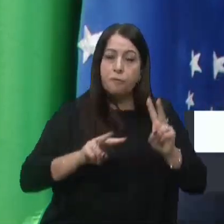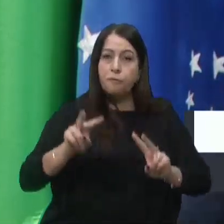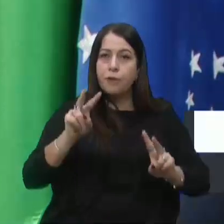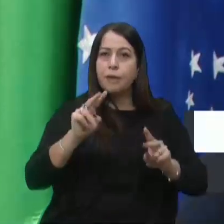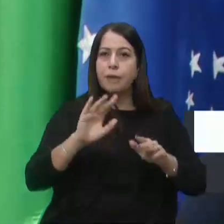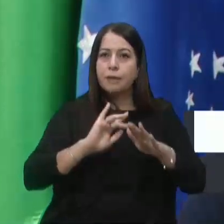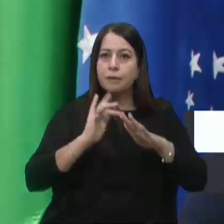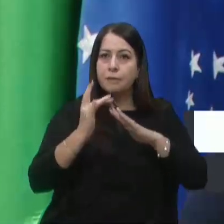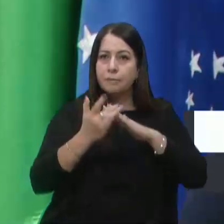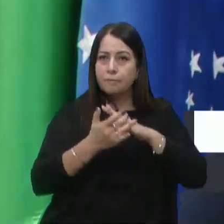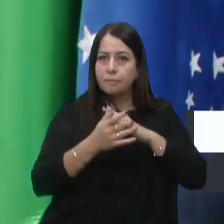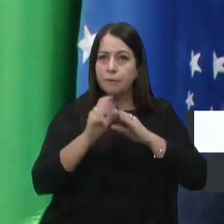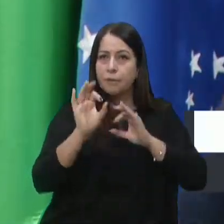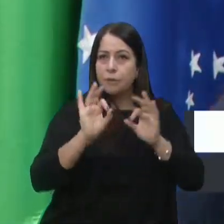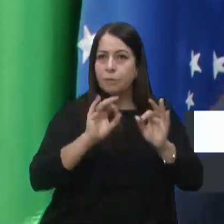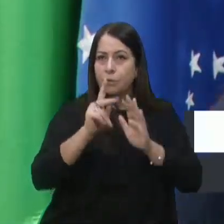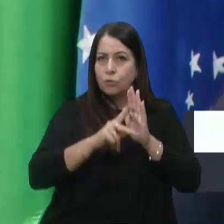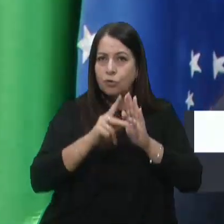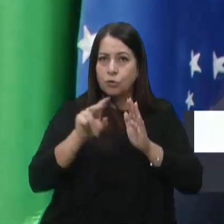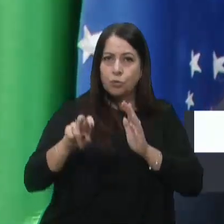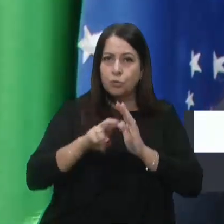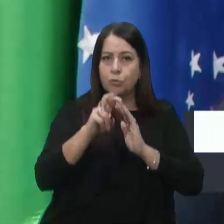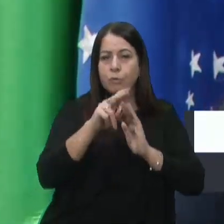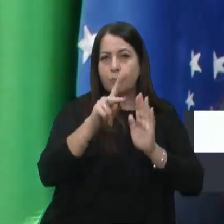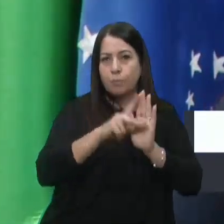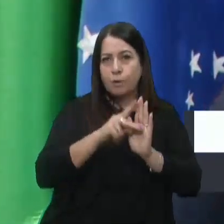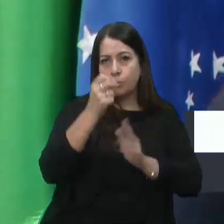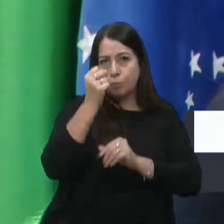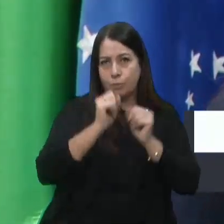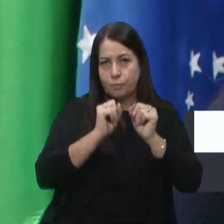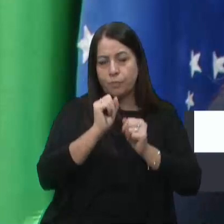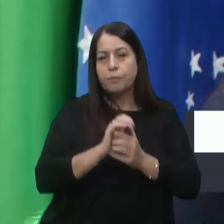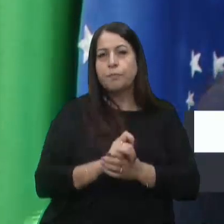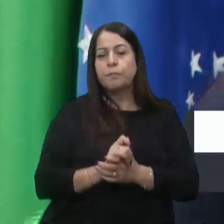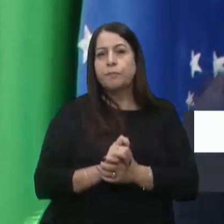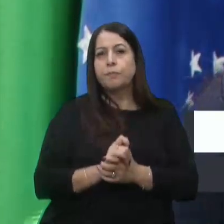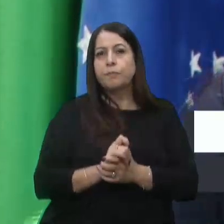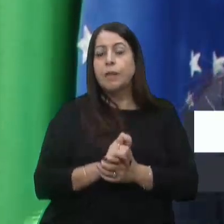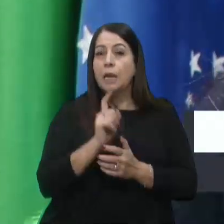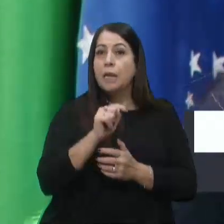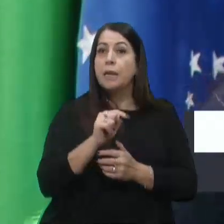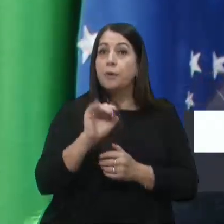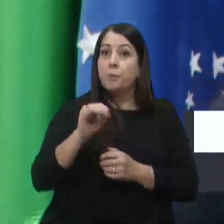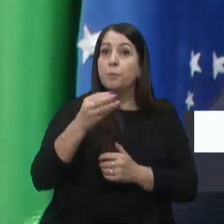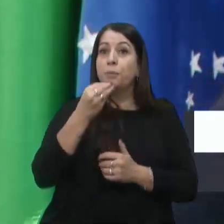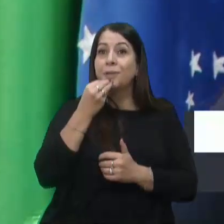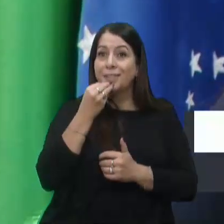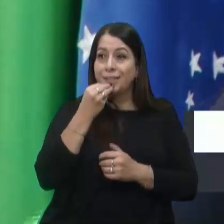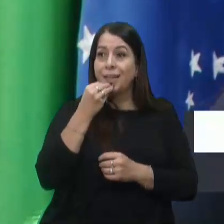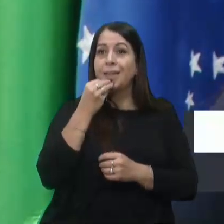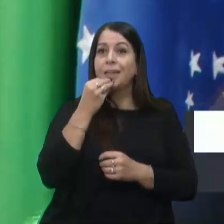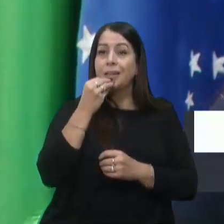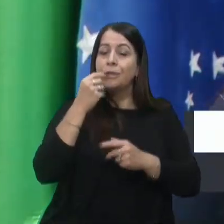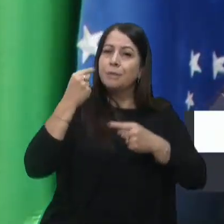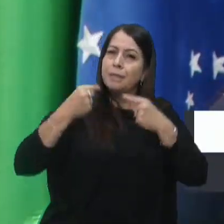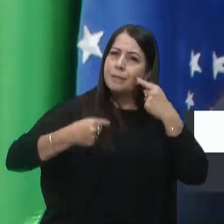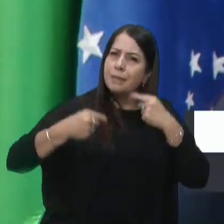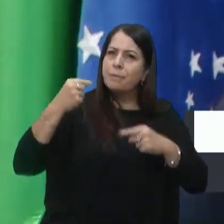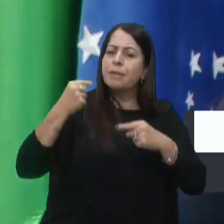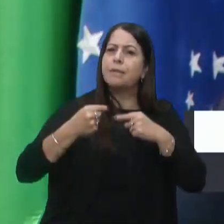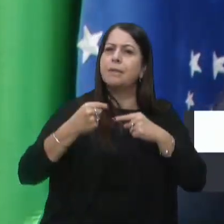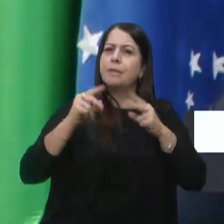redes sociais do projeto Na Trilha do Patrimônio. É uma oportunidade para debatermos